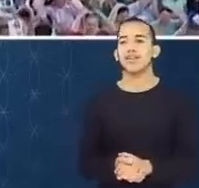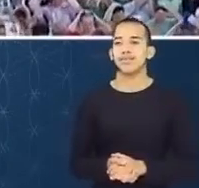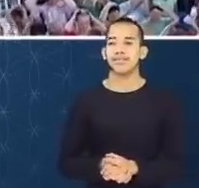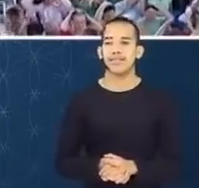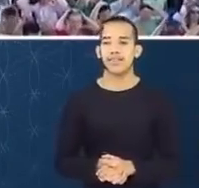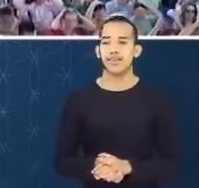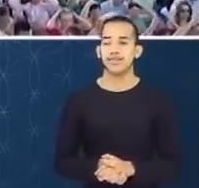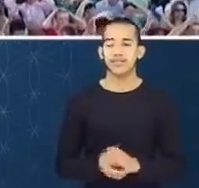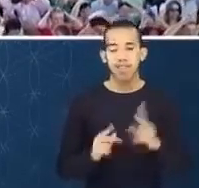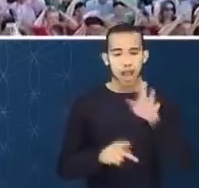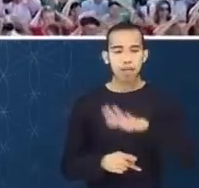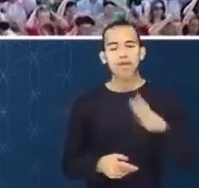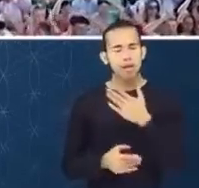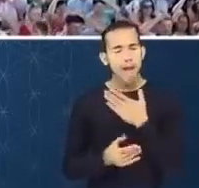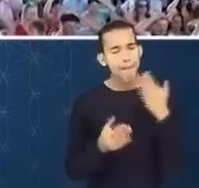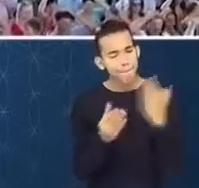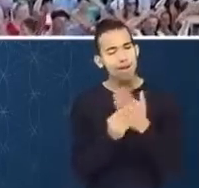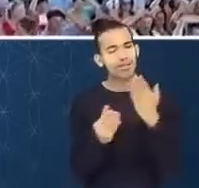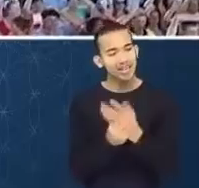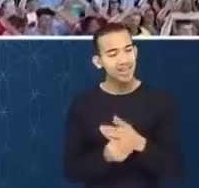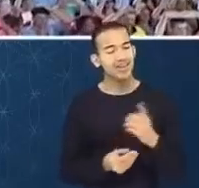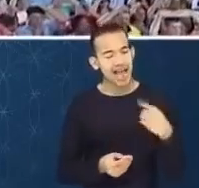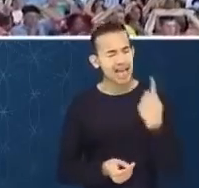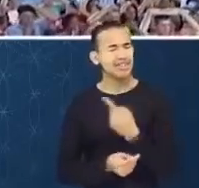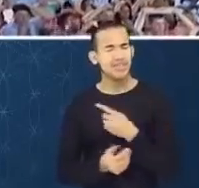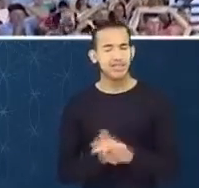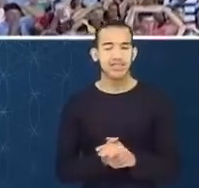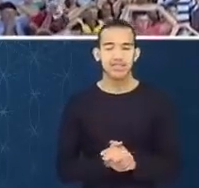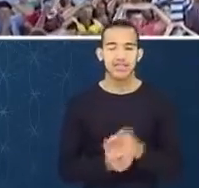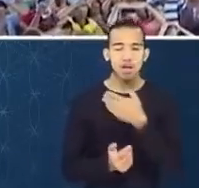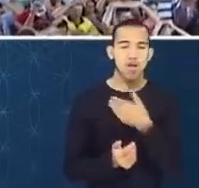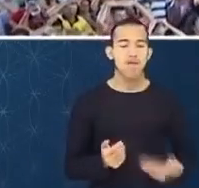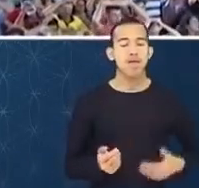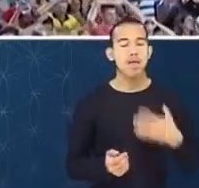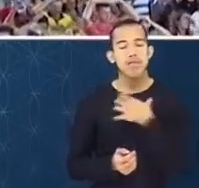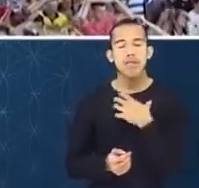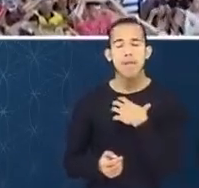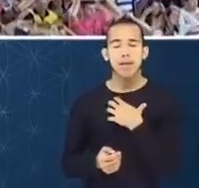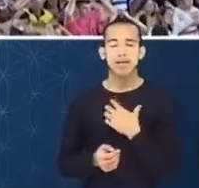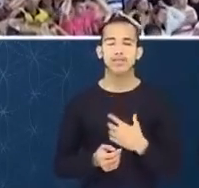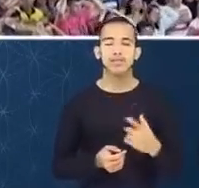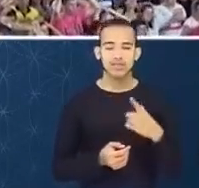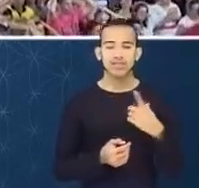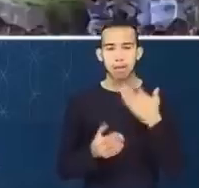Rapaz, esse povo gosta de processar a gente, né? O governador lá da Bahia processou, ele está feliz da vida.